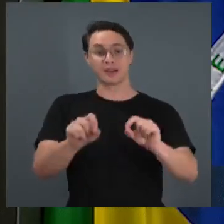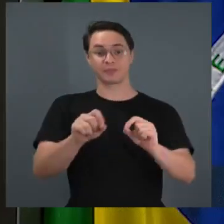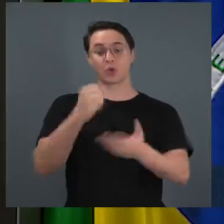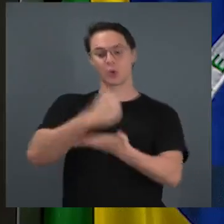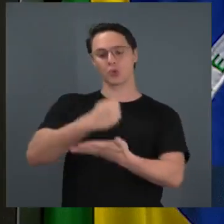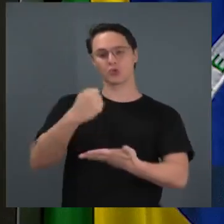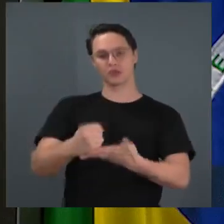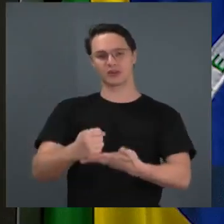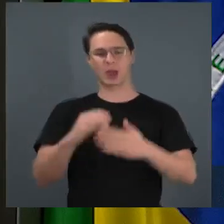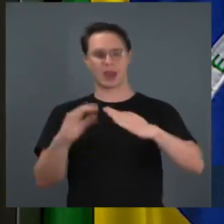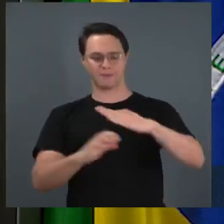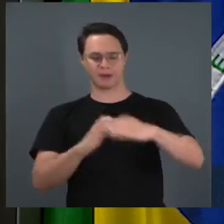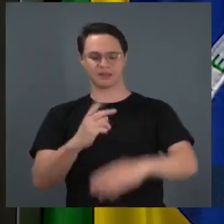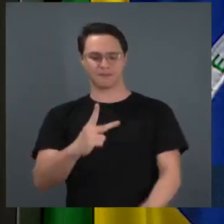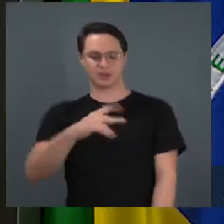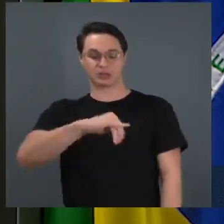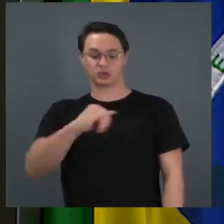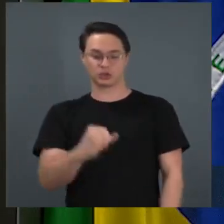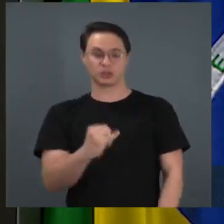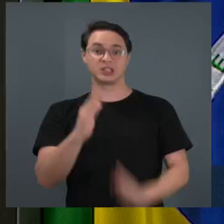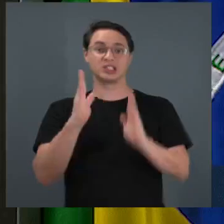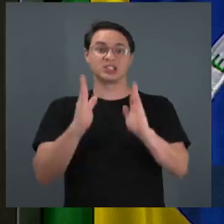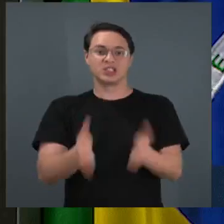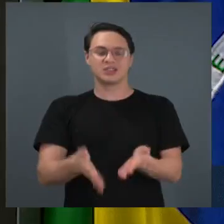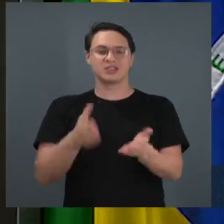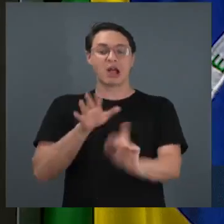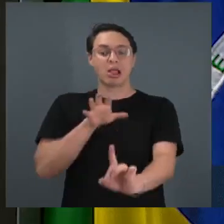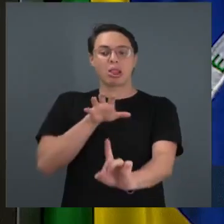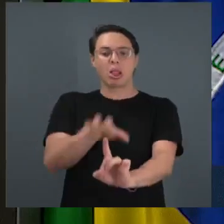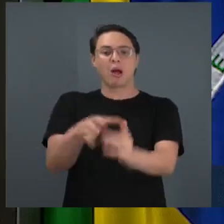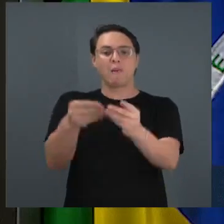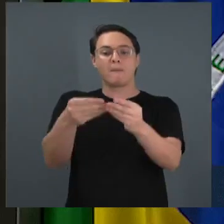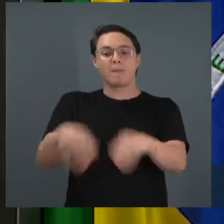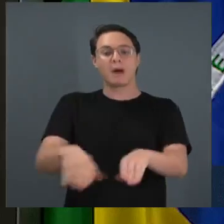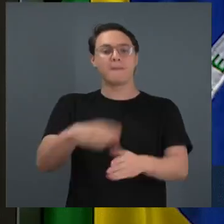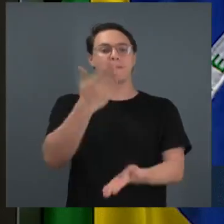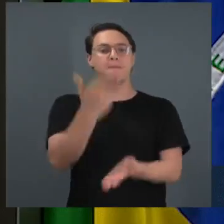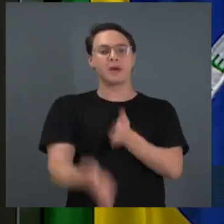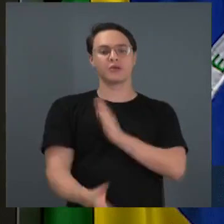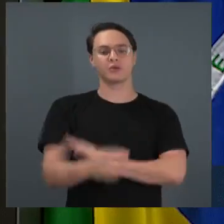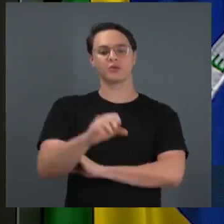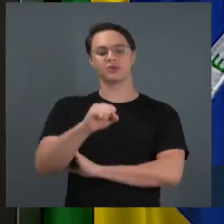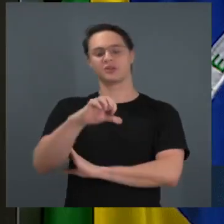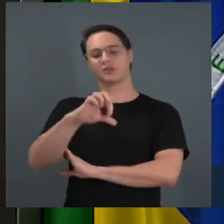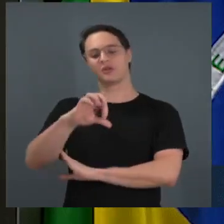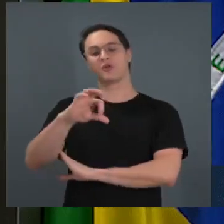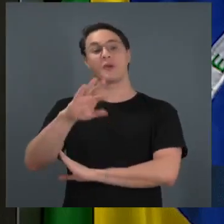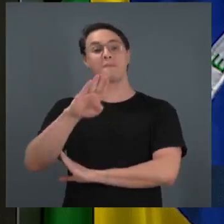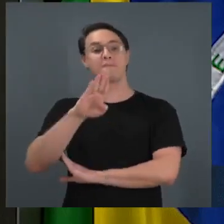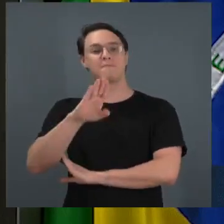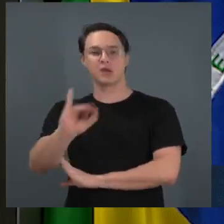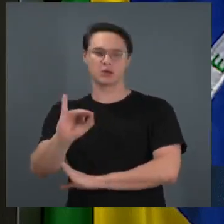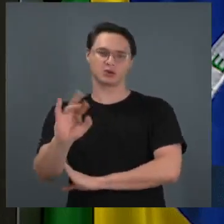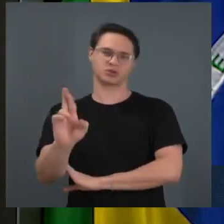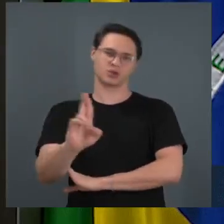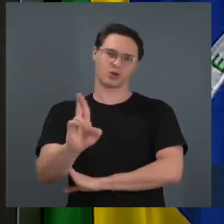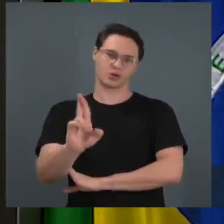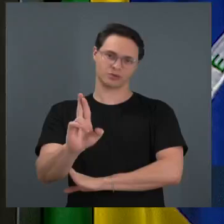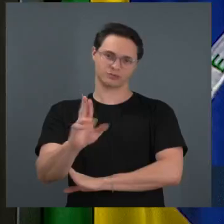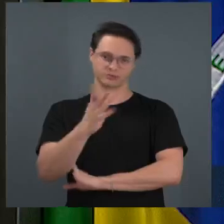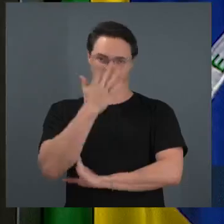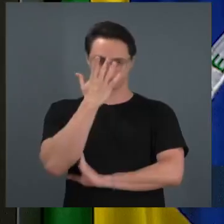contratação já causou uma perda de pelo menos 89 bilhões